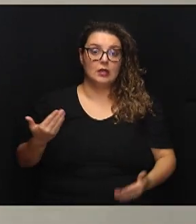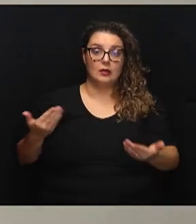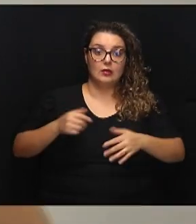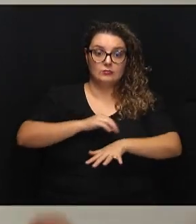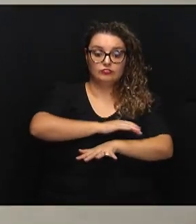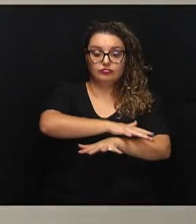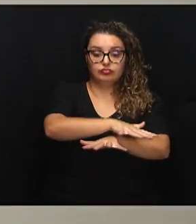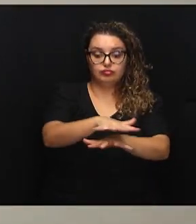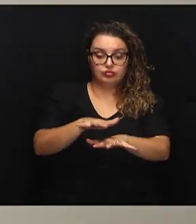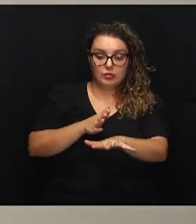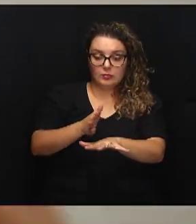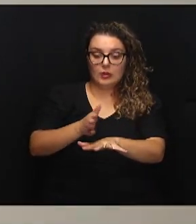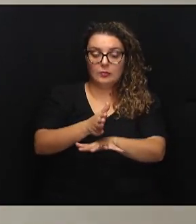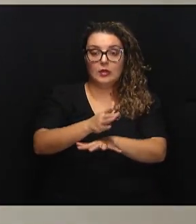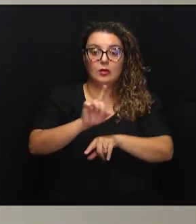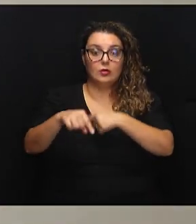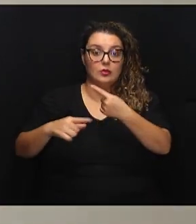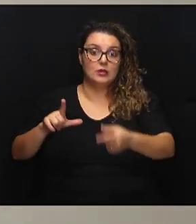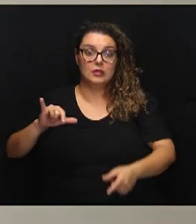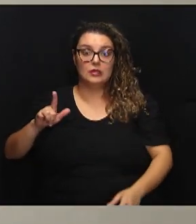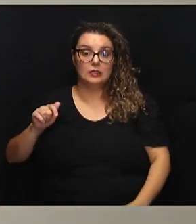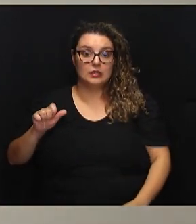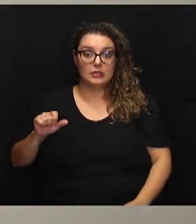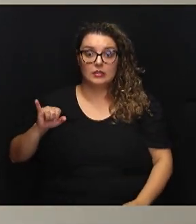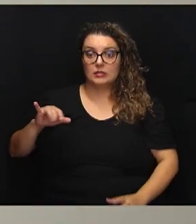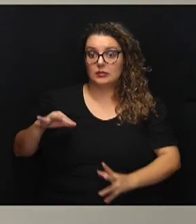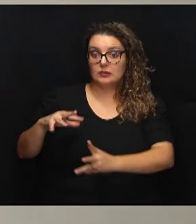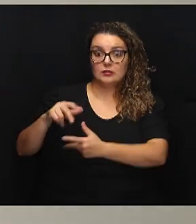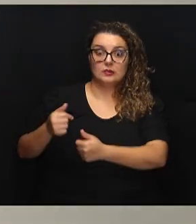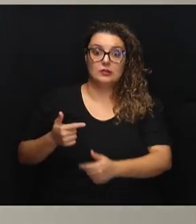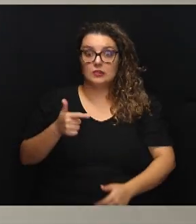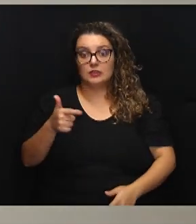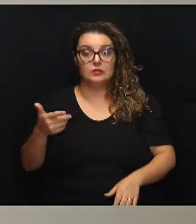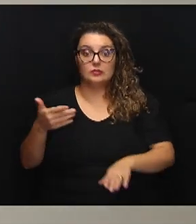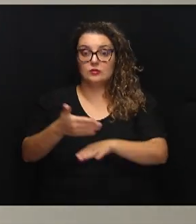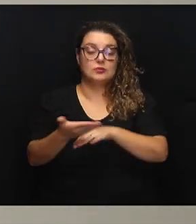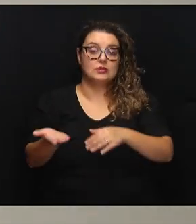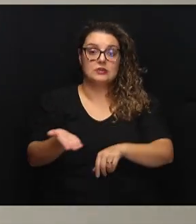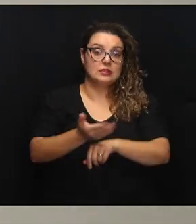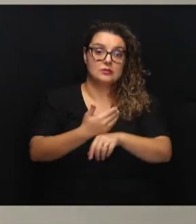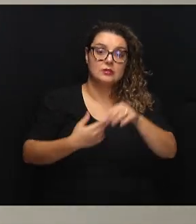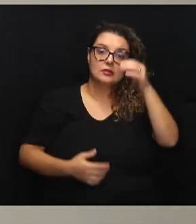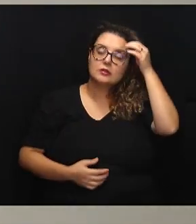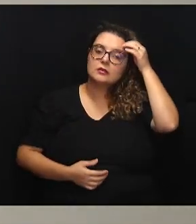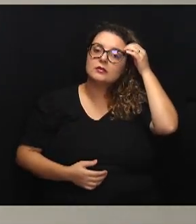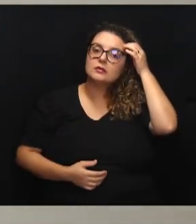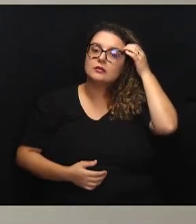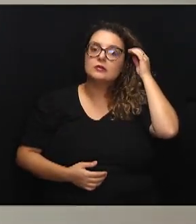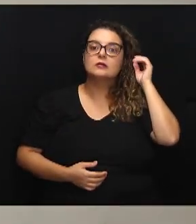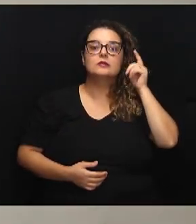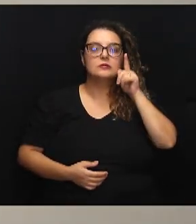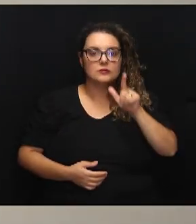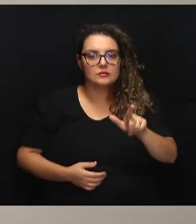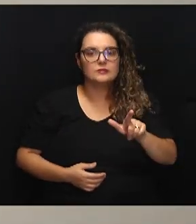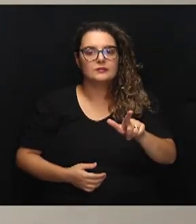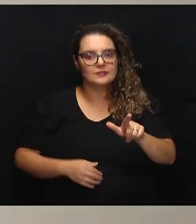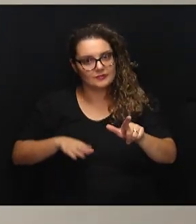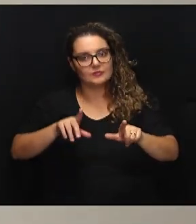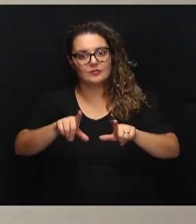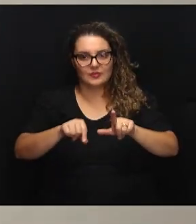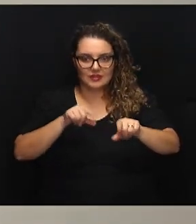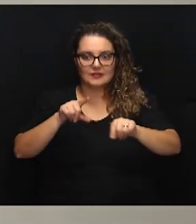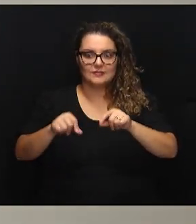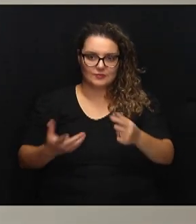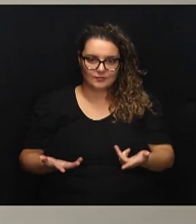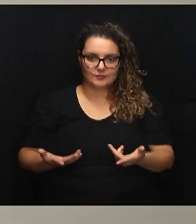gente consegue ver outras ligas internacionais que antes a gente não tinha tanto acesso, então a gente consegue ter mais opções. Então